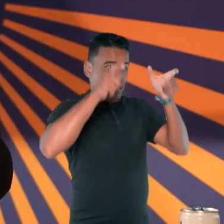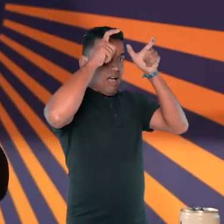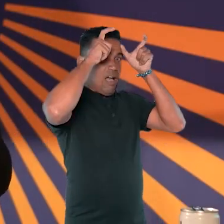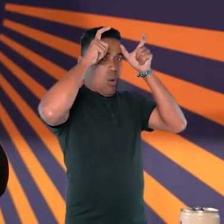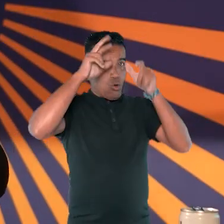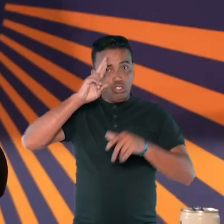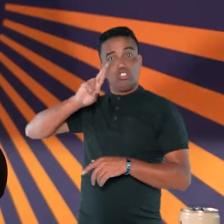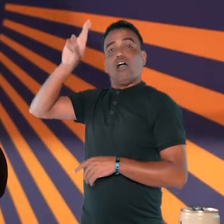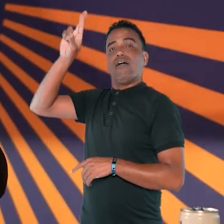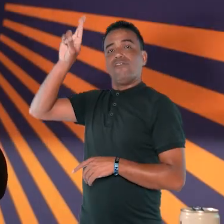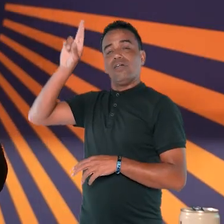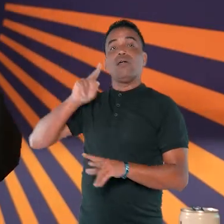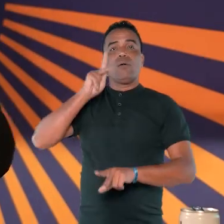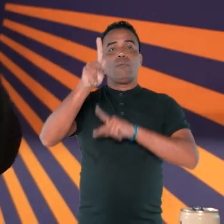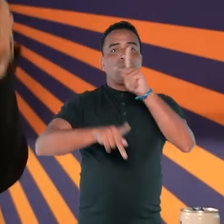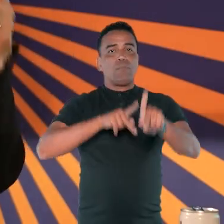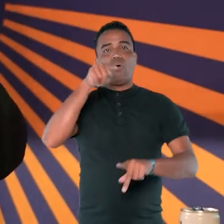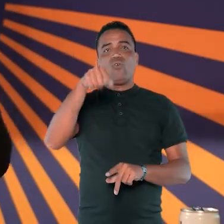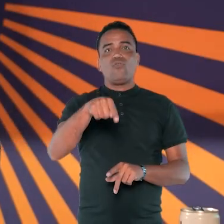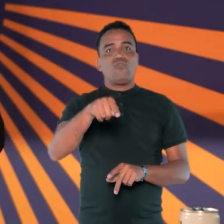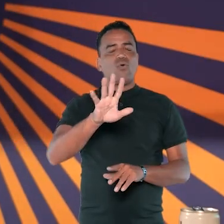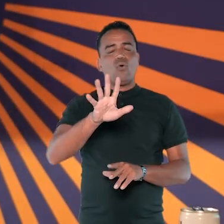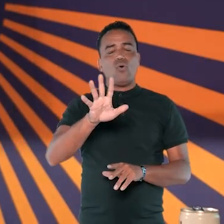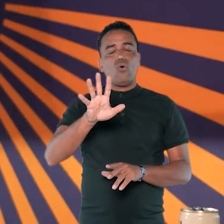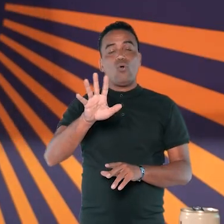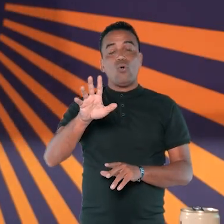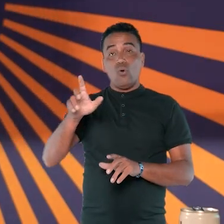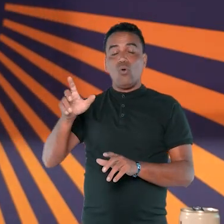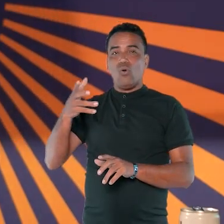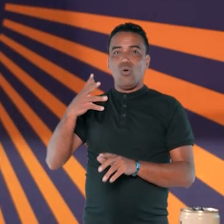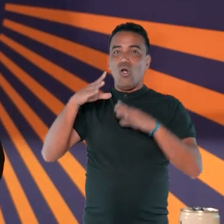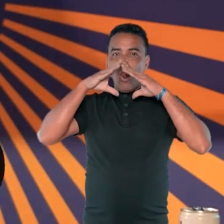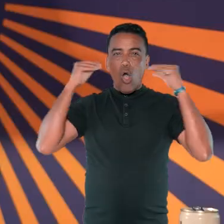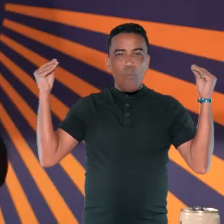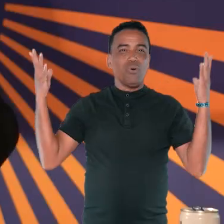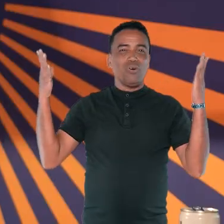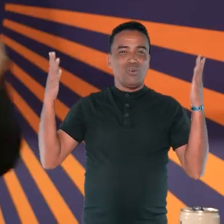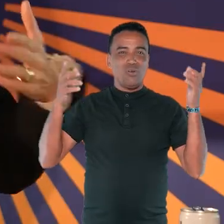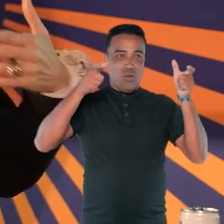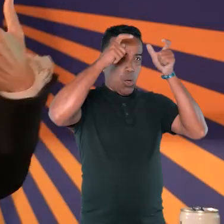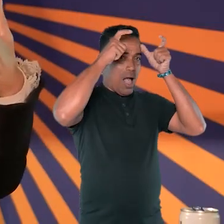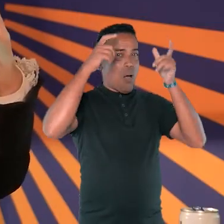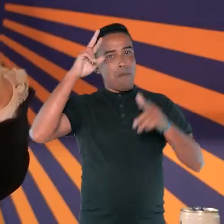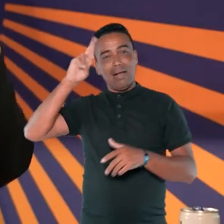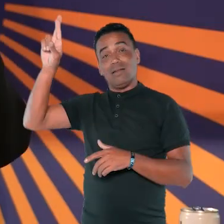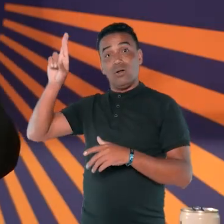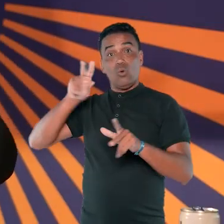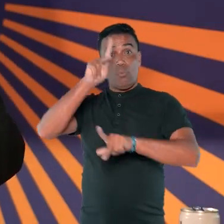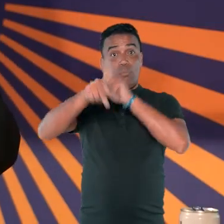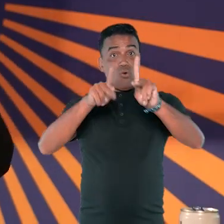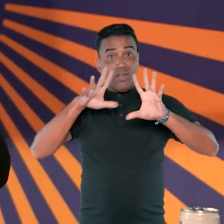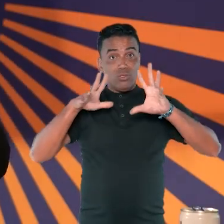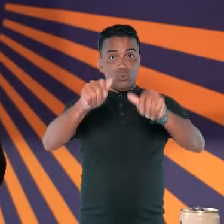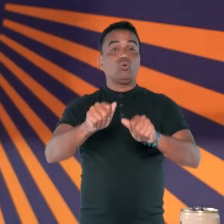povo, ele diz, não é o cão e o patrão, o lobo. Ele diz, o povo é tudo. E o povo